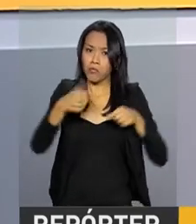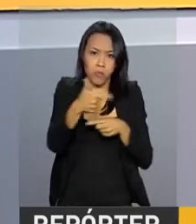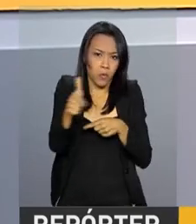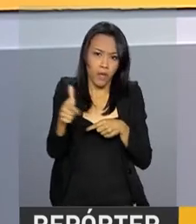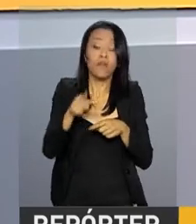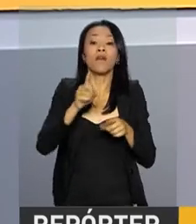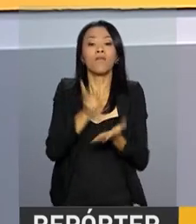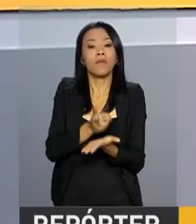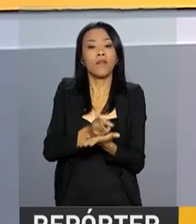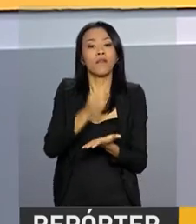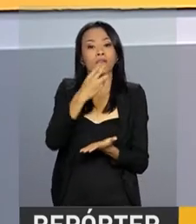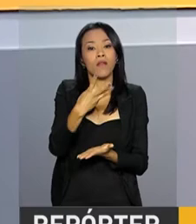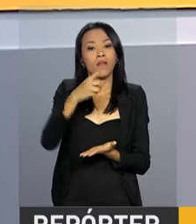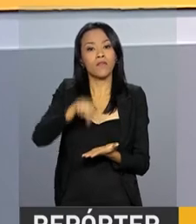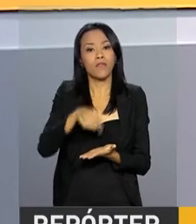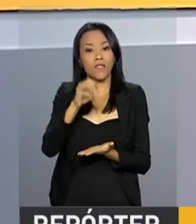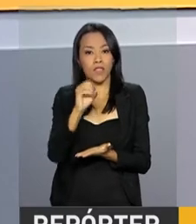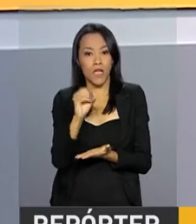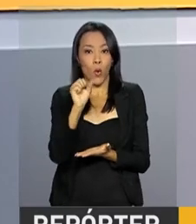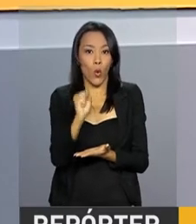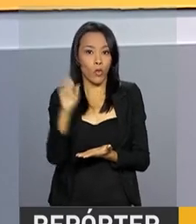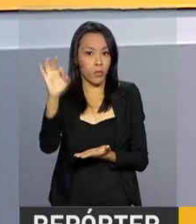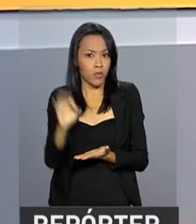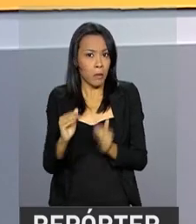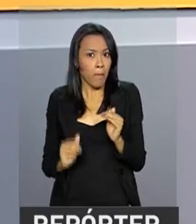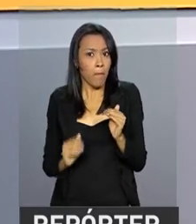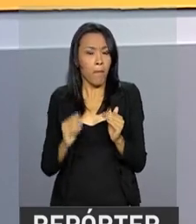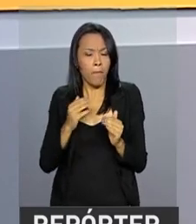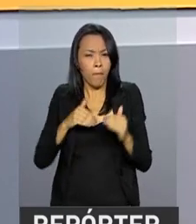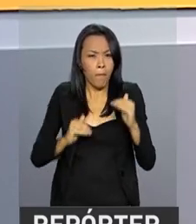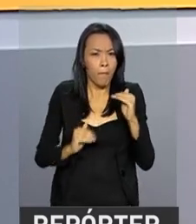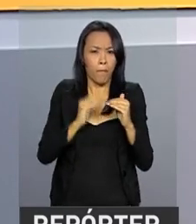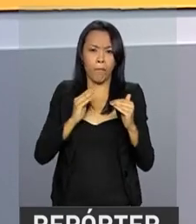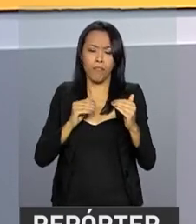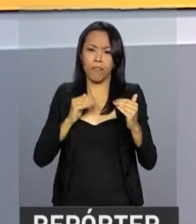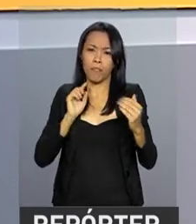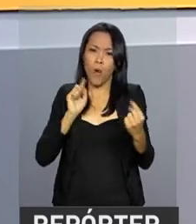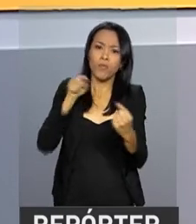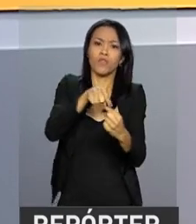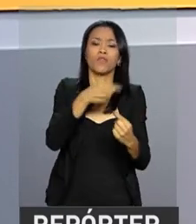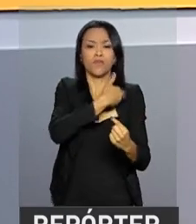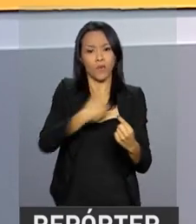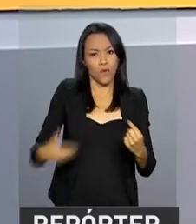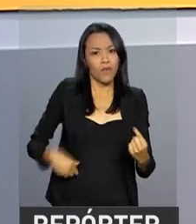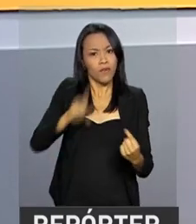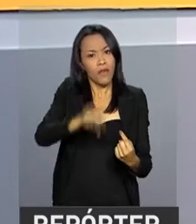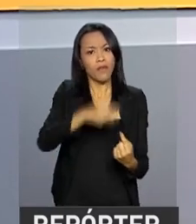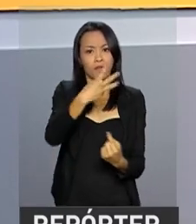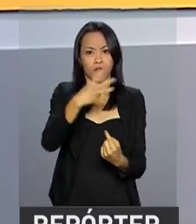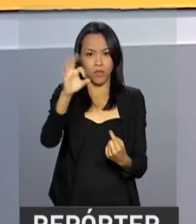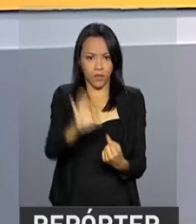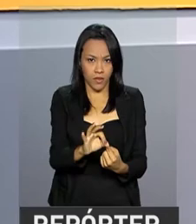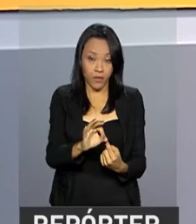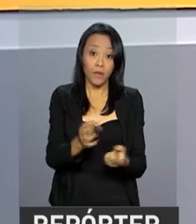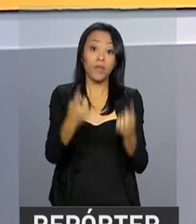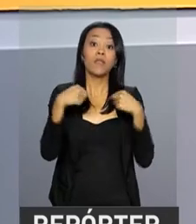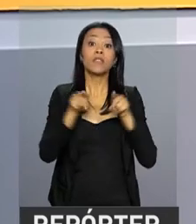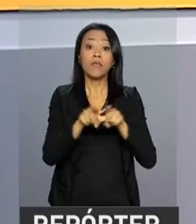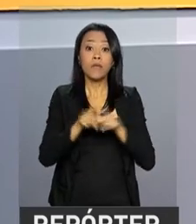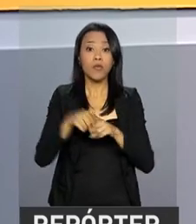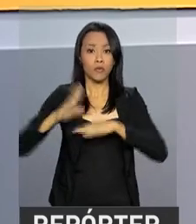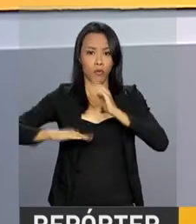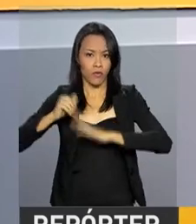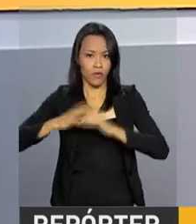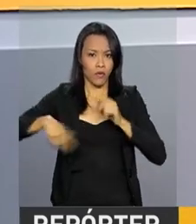em 3,08%, próximo do piso da meta de 3%. Analistas e investidores mantiveram ainda a projeção